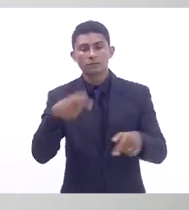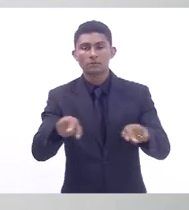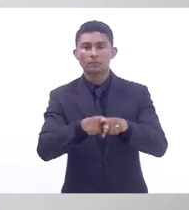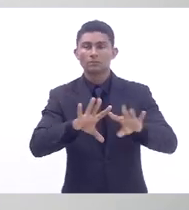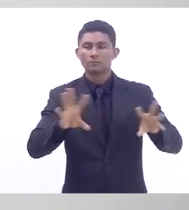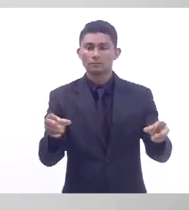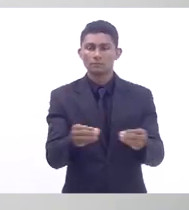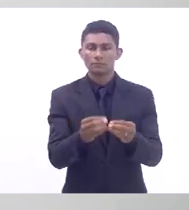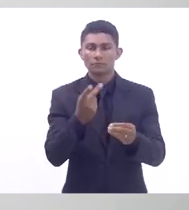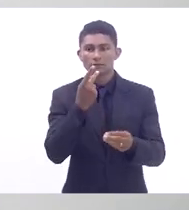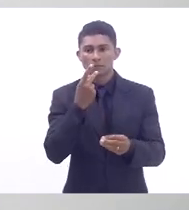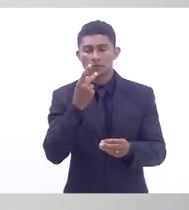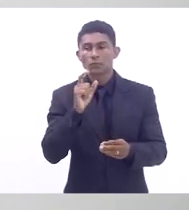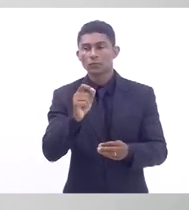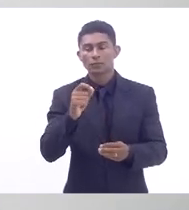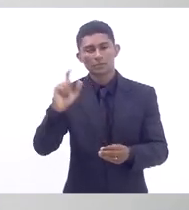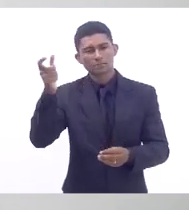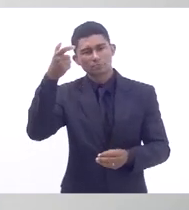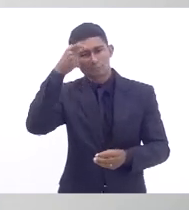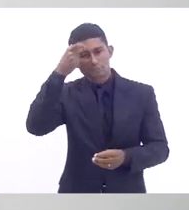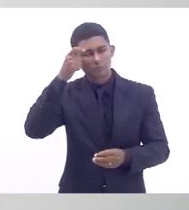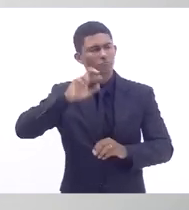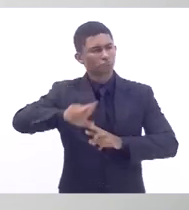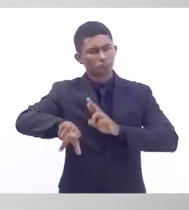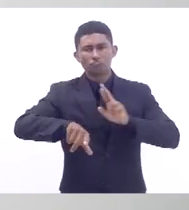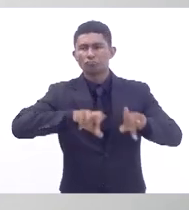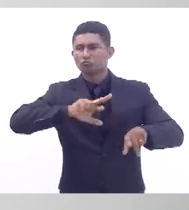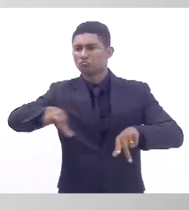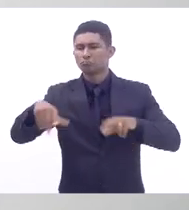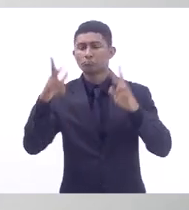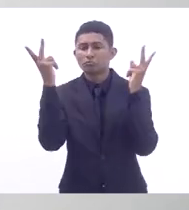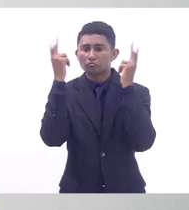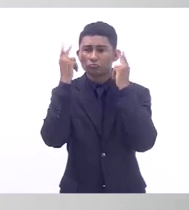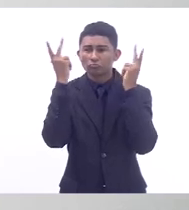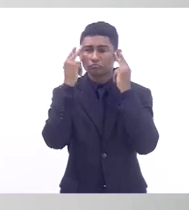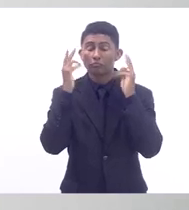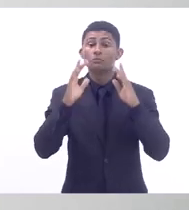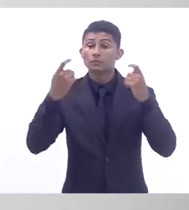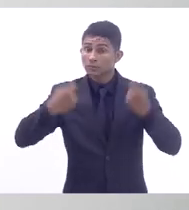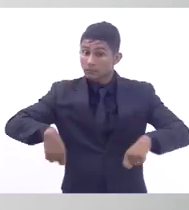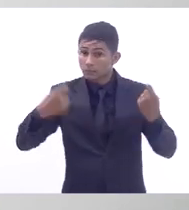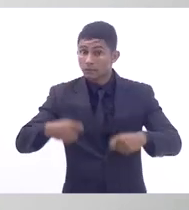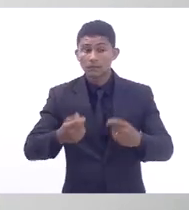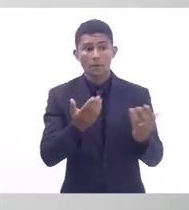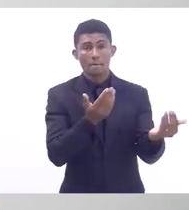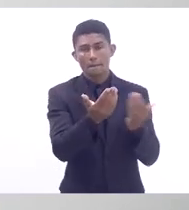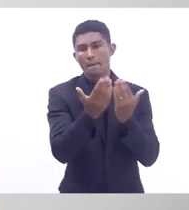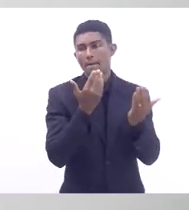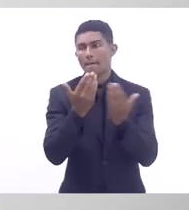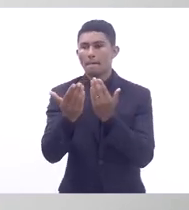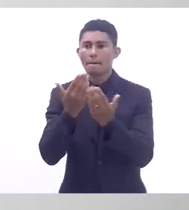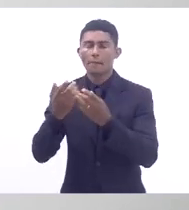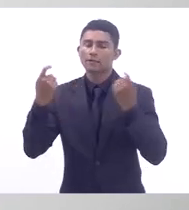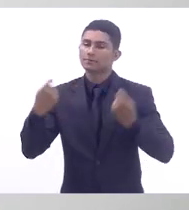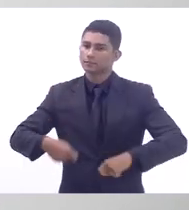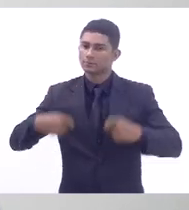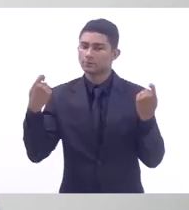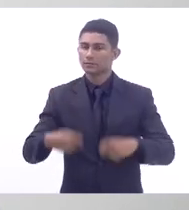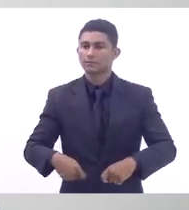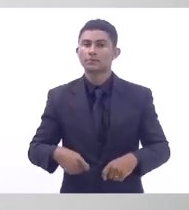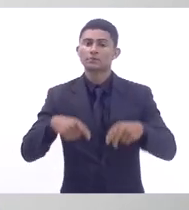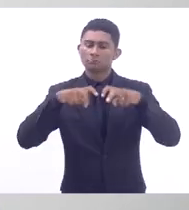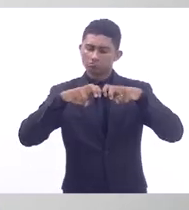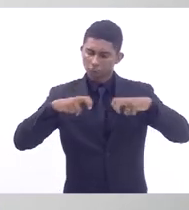dizendo que há divergências elas são sempre saudáveis mas para a gente divergir precisa dialogar né precisa estar na mesma